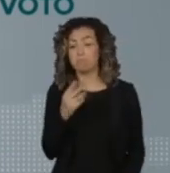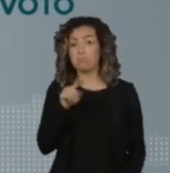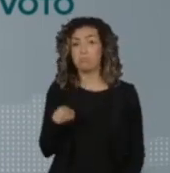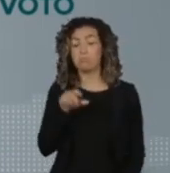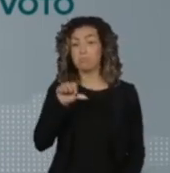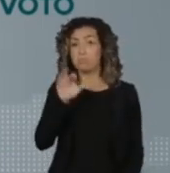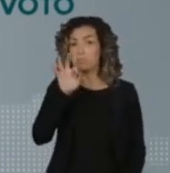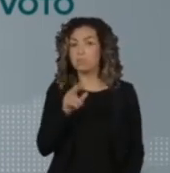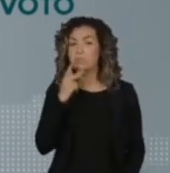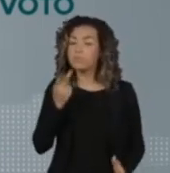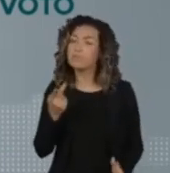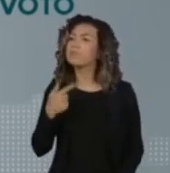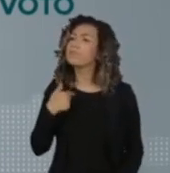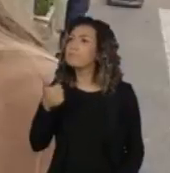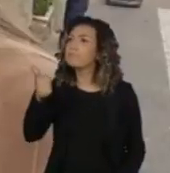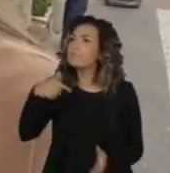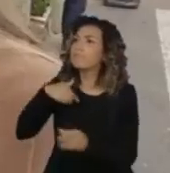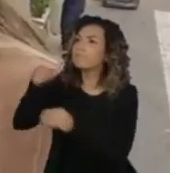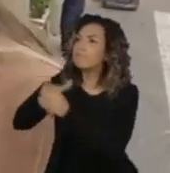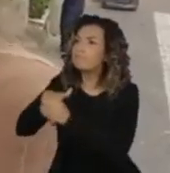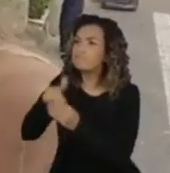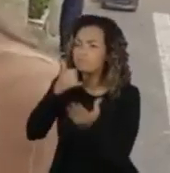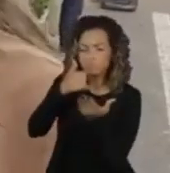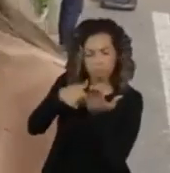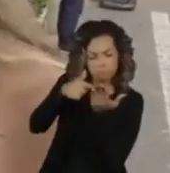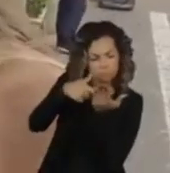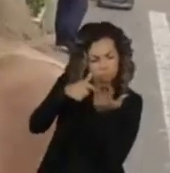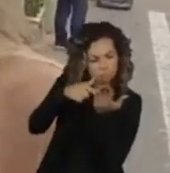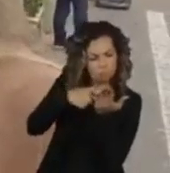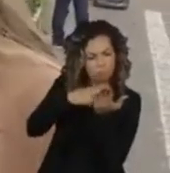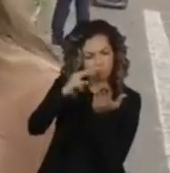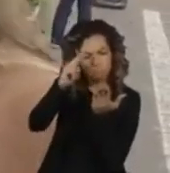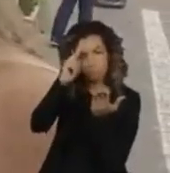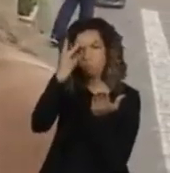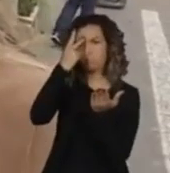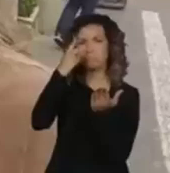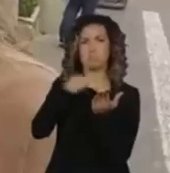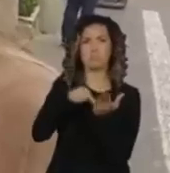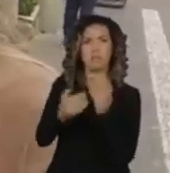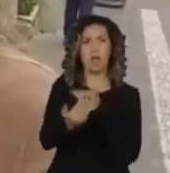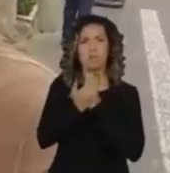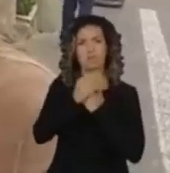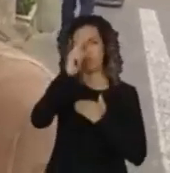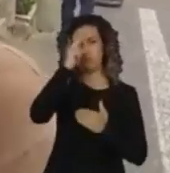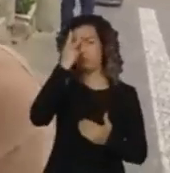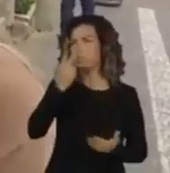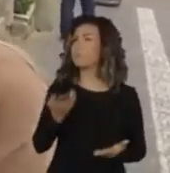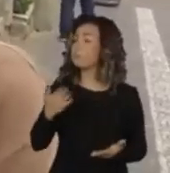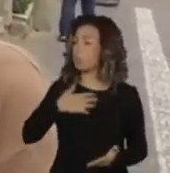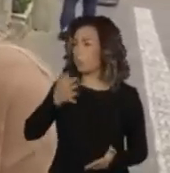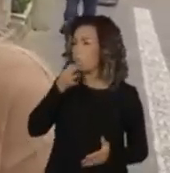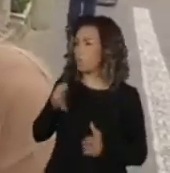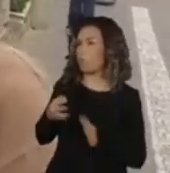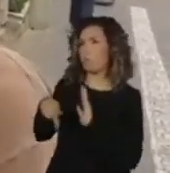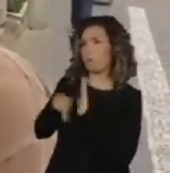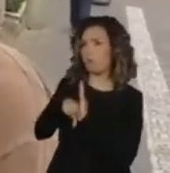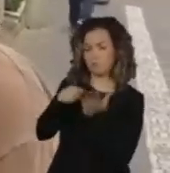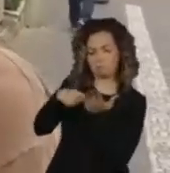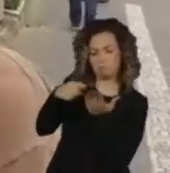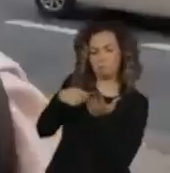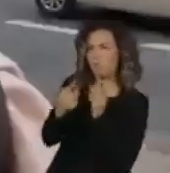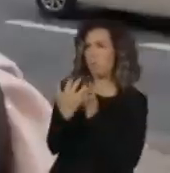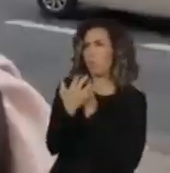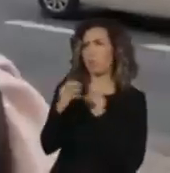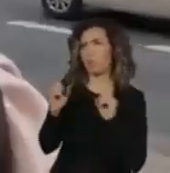a partir das redes sociais. Eu tenho minhas opiniões, não me influenciaria, mas a galera nova